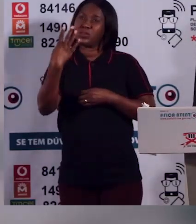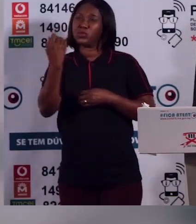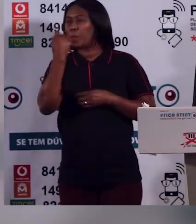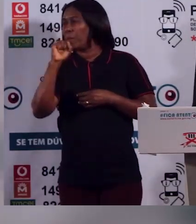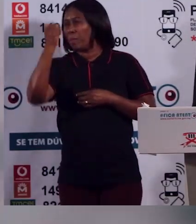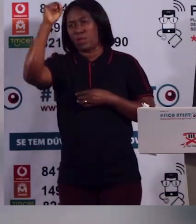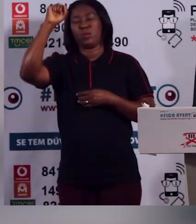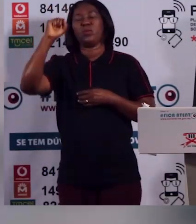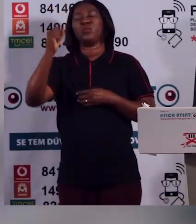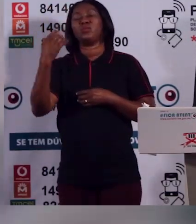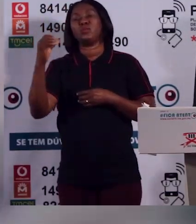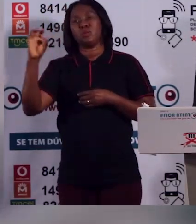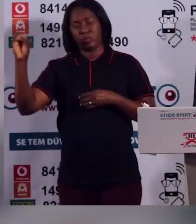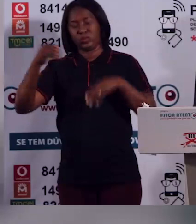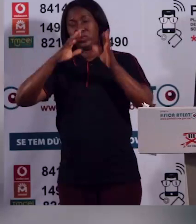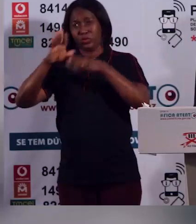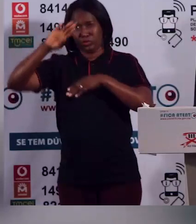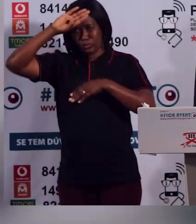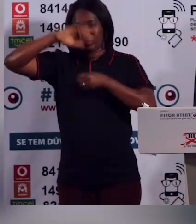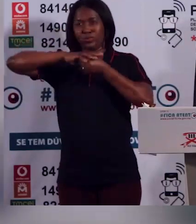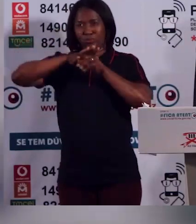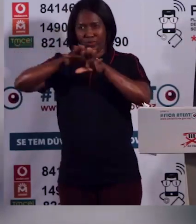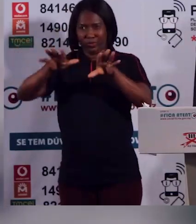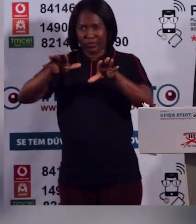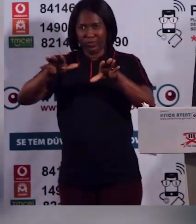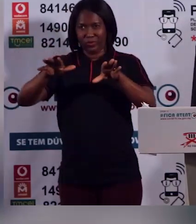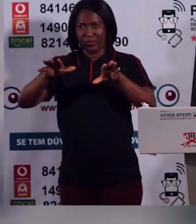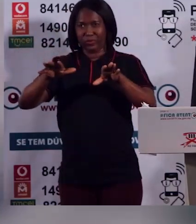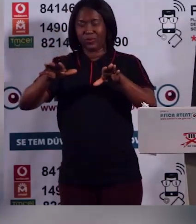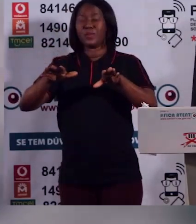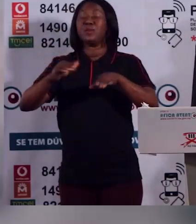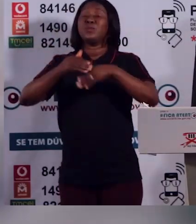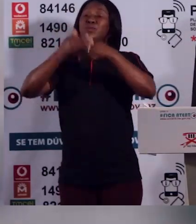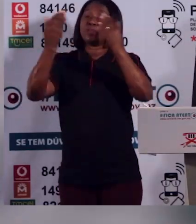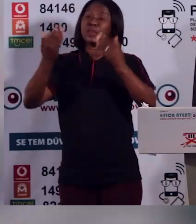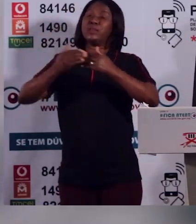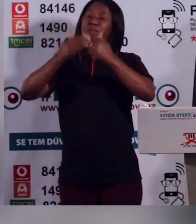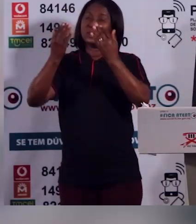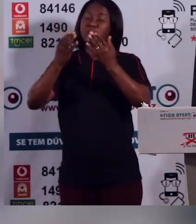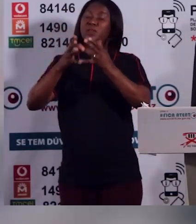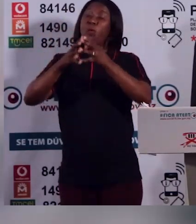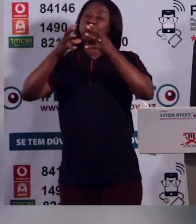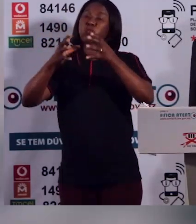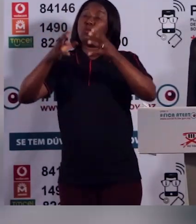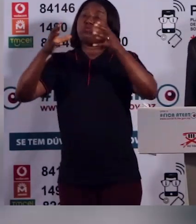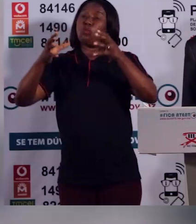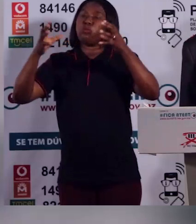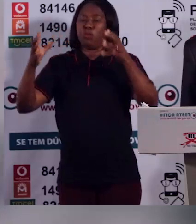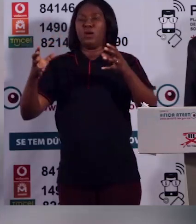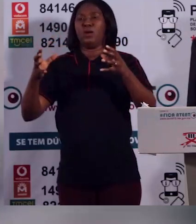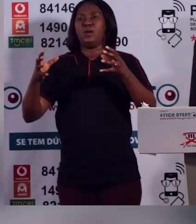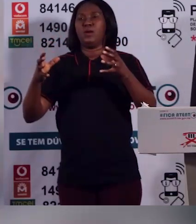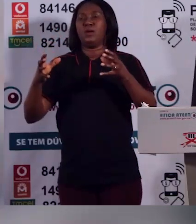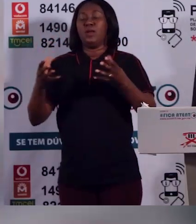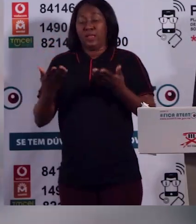de casos de Covid-19. O número de casos diários também tende a subir a nível global e, neste mês